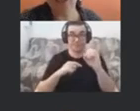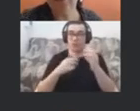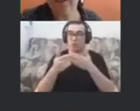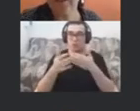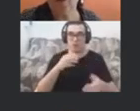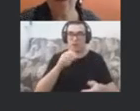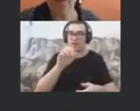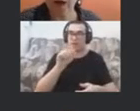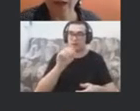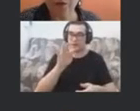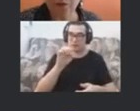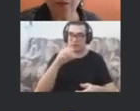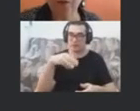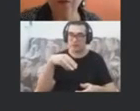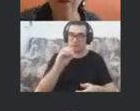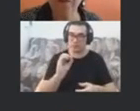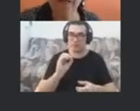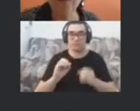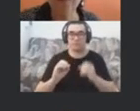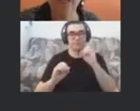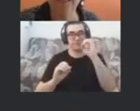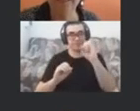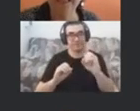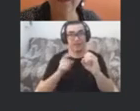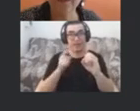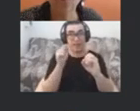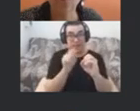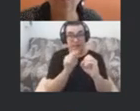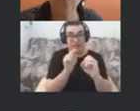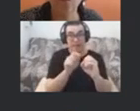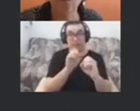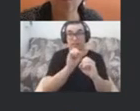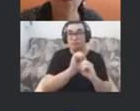a emissão de radiação pelo átomo. Então, nós também